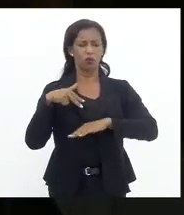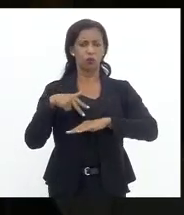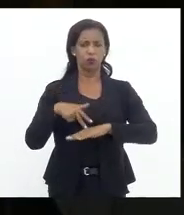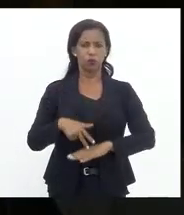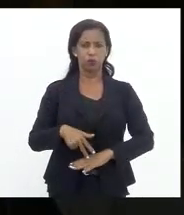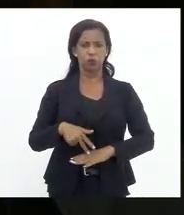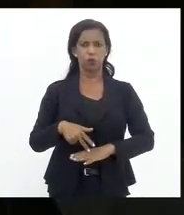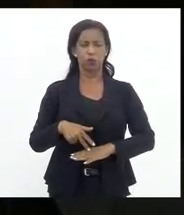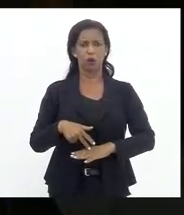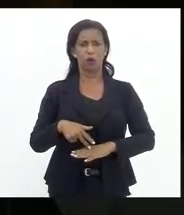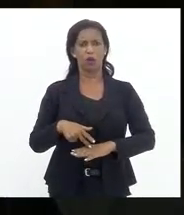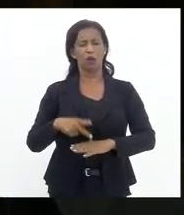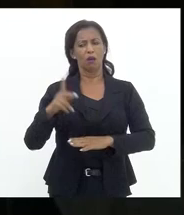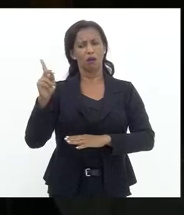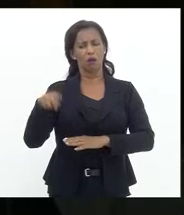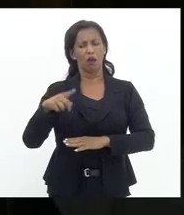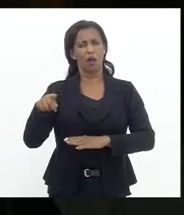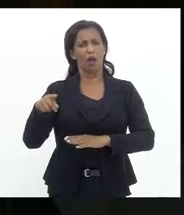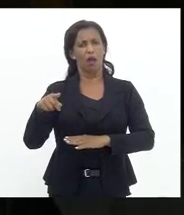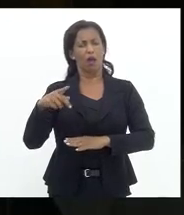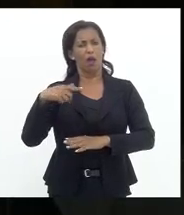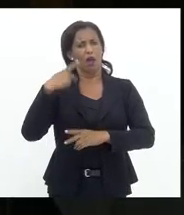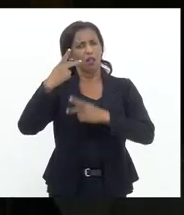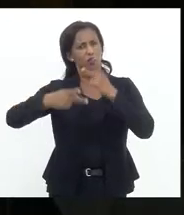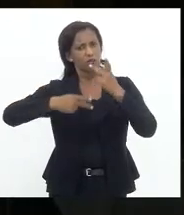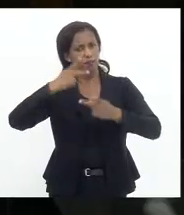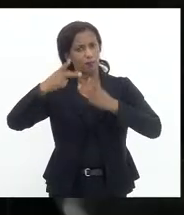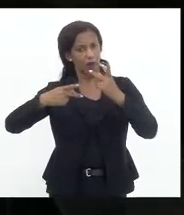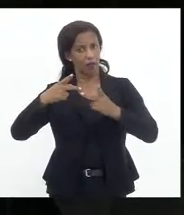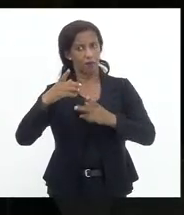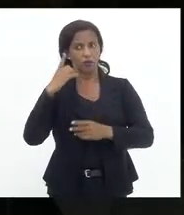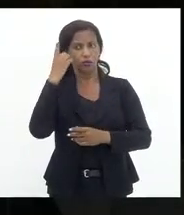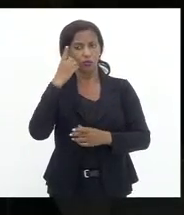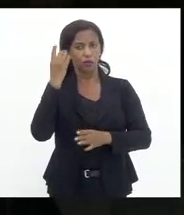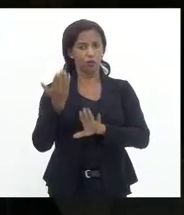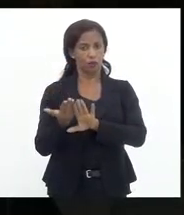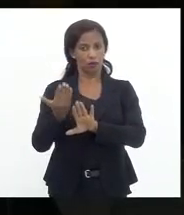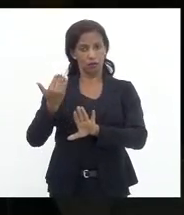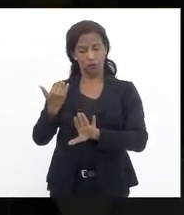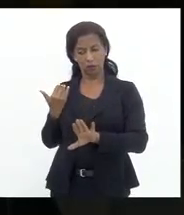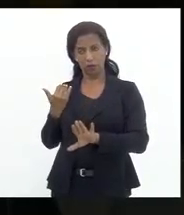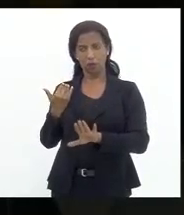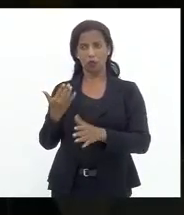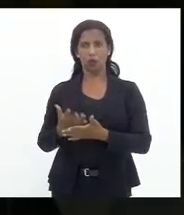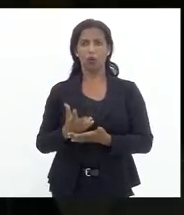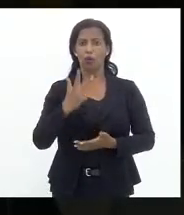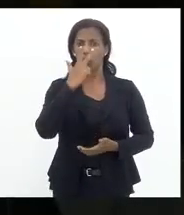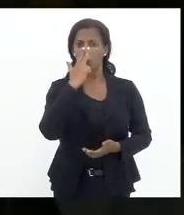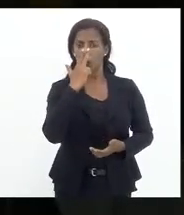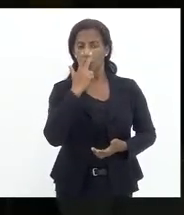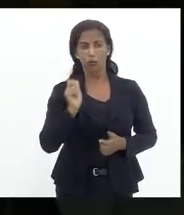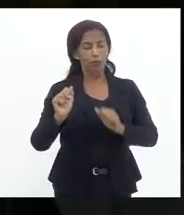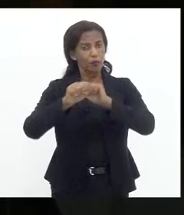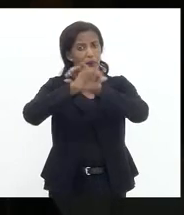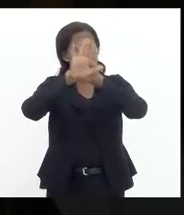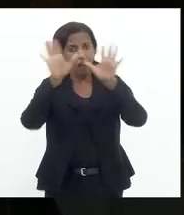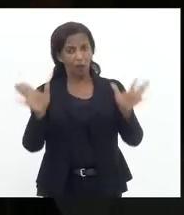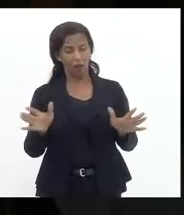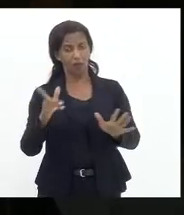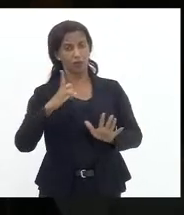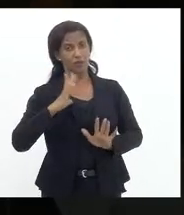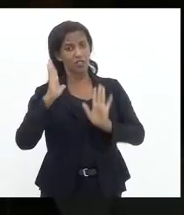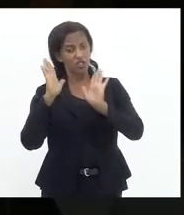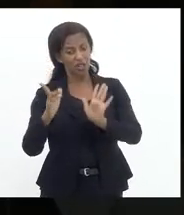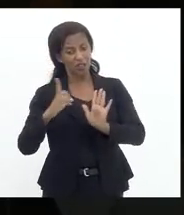palavras do deputado que me antecedeu. Partindo para o mérito da questão, nos parece absolutamente claro, se há um